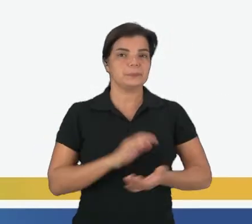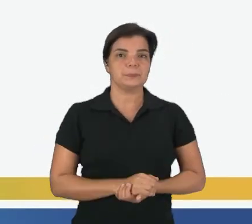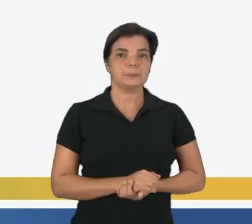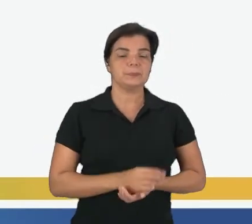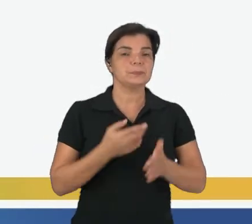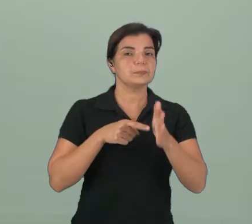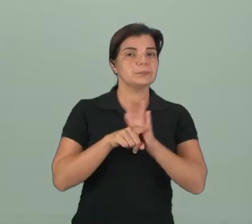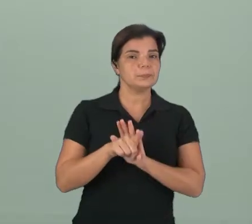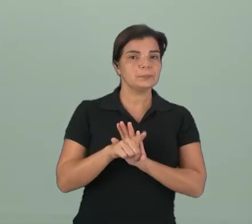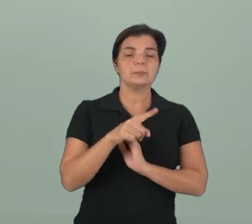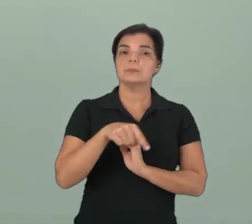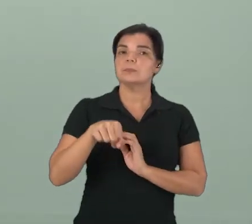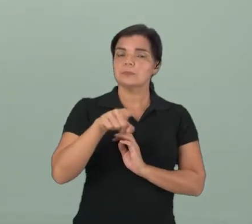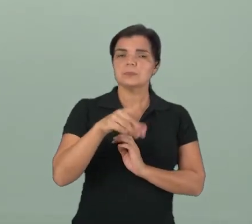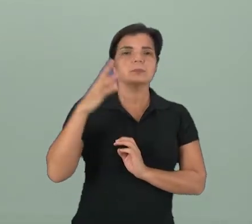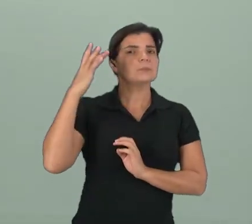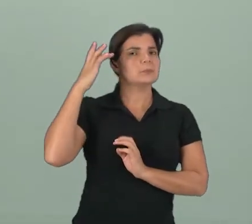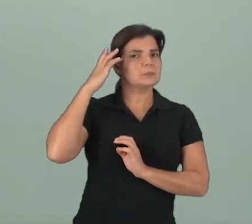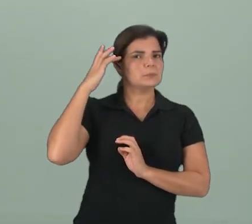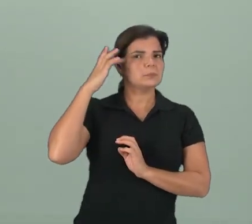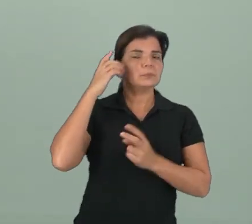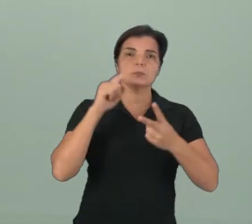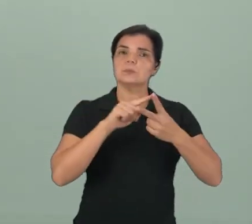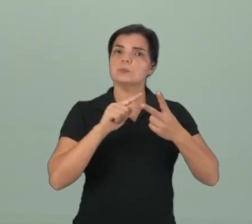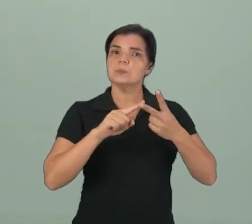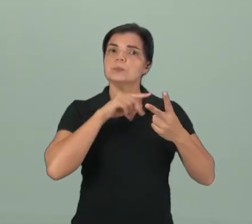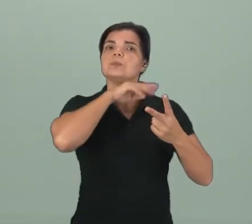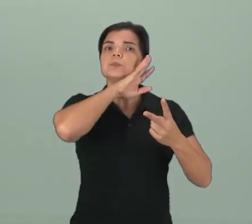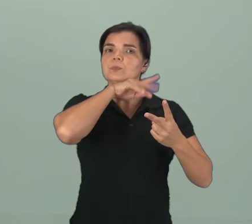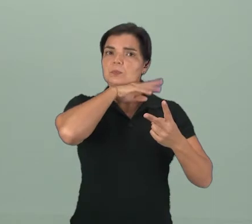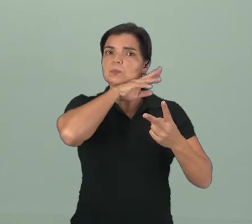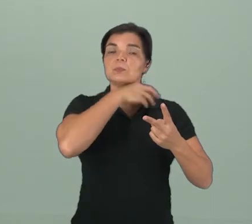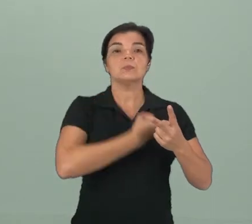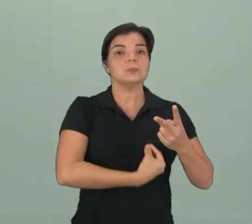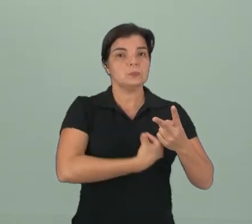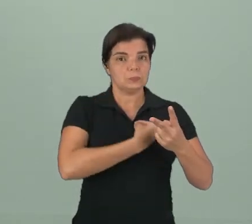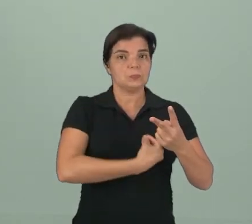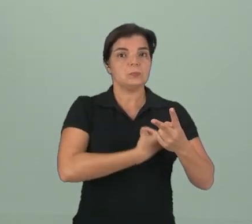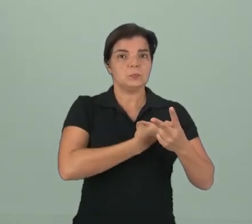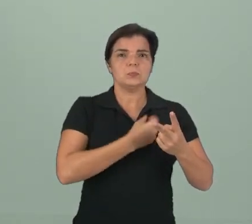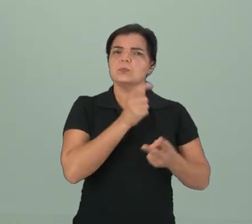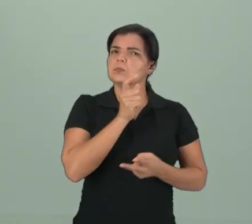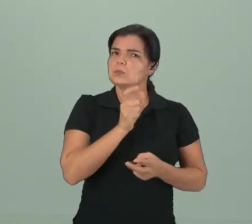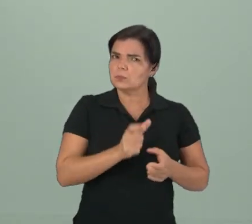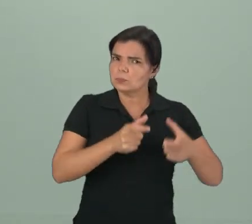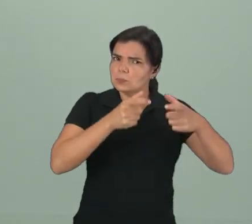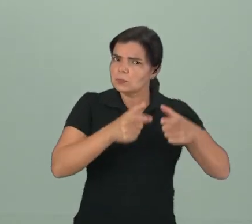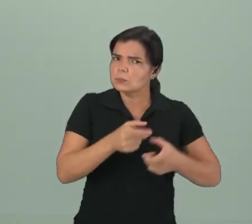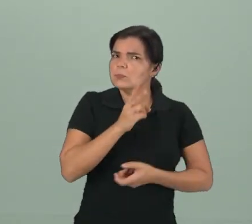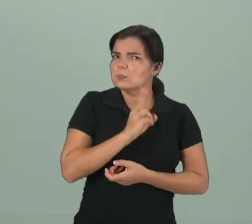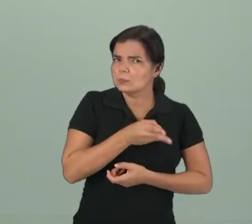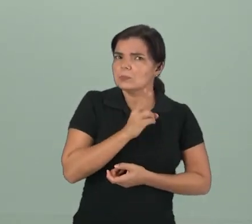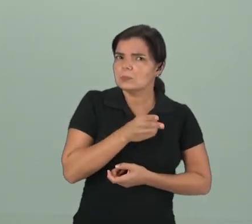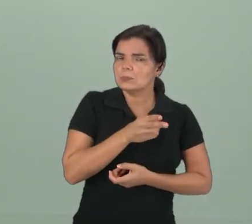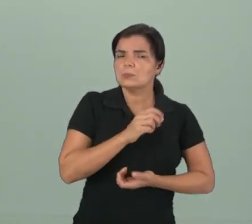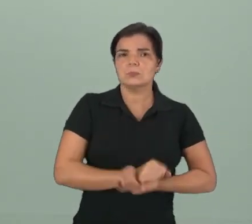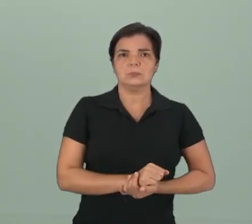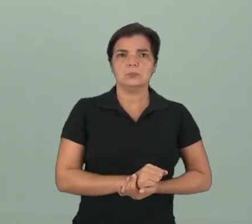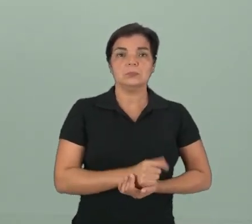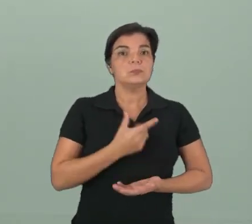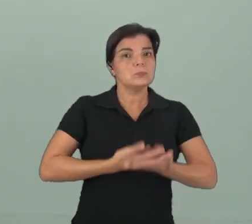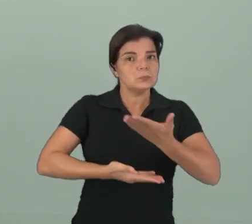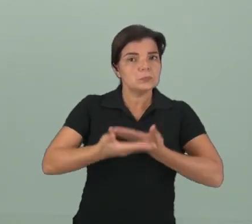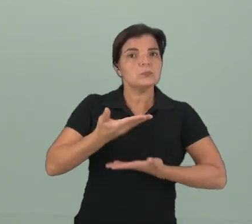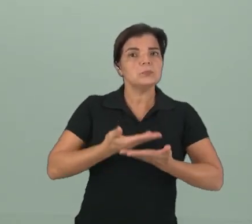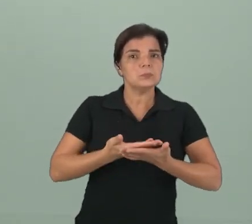deixa eu te perguntar, será que esses 2 animais vivem no mesmo habitat? Será que eles têm essa